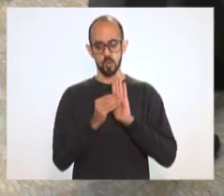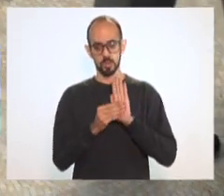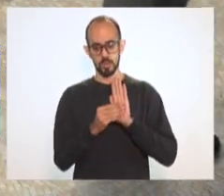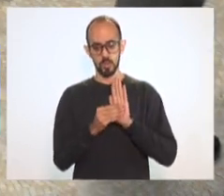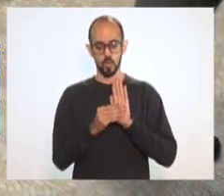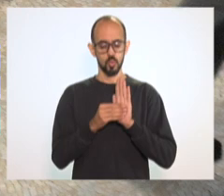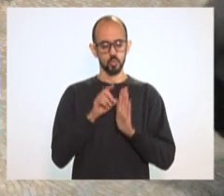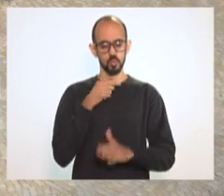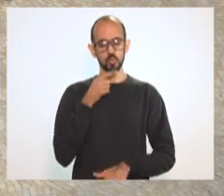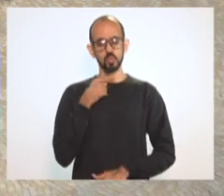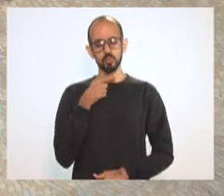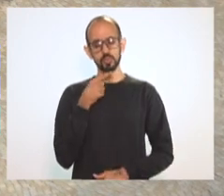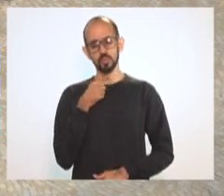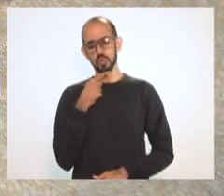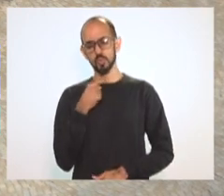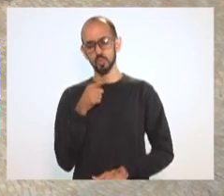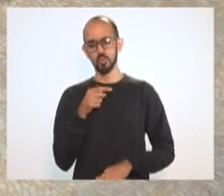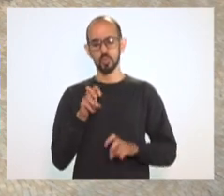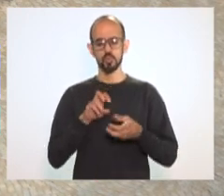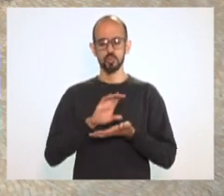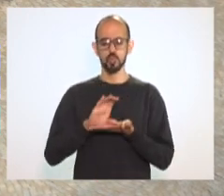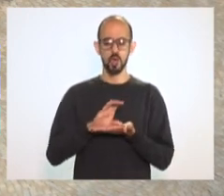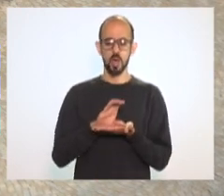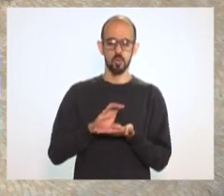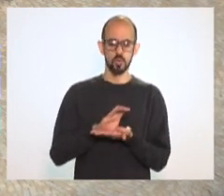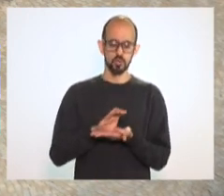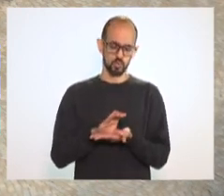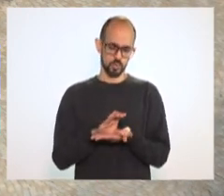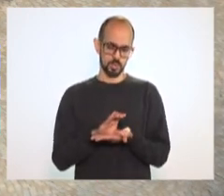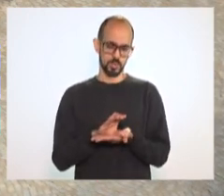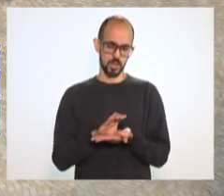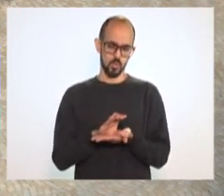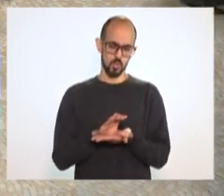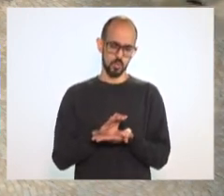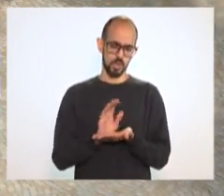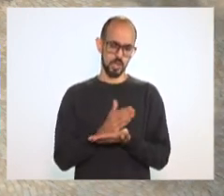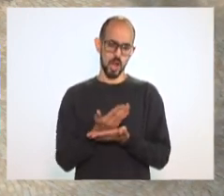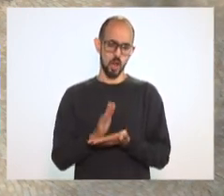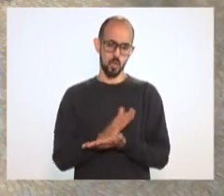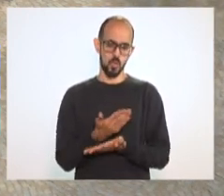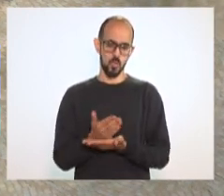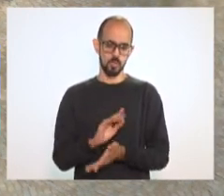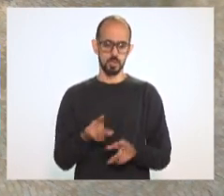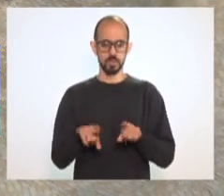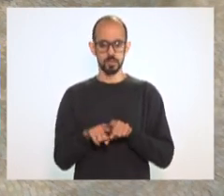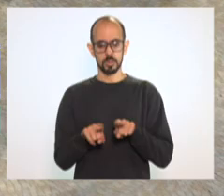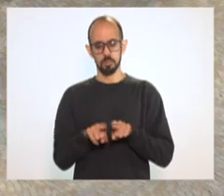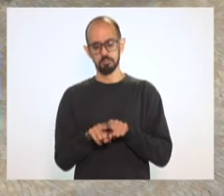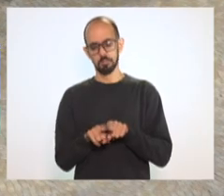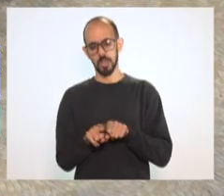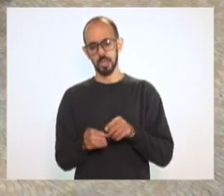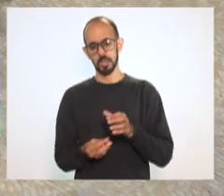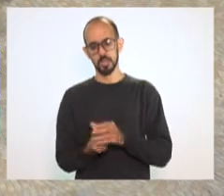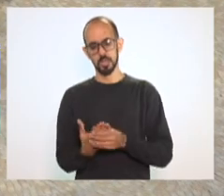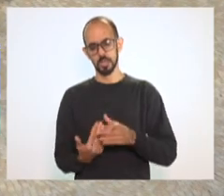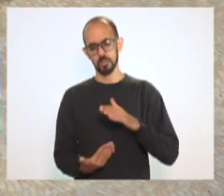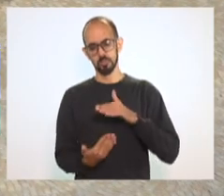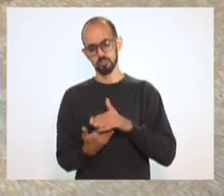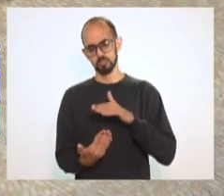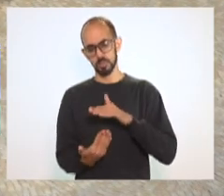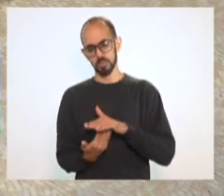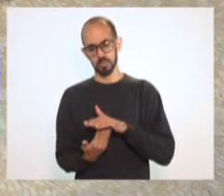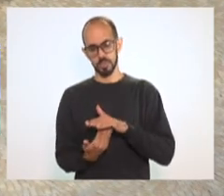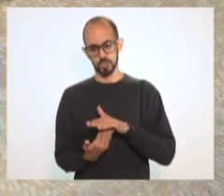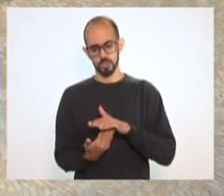questionável do ponto de vista constitucional e também algumas emendas que restringem o corpo do projeto dessa forma